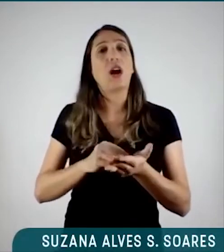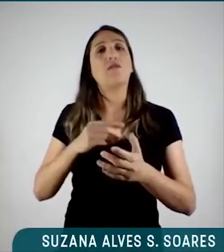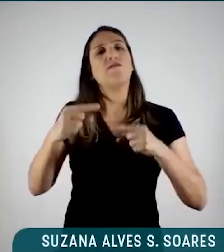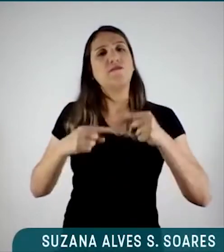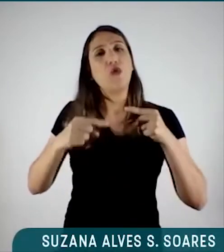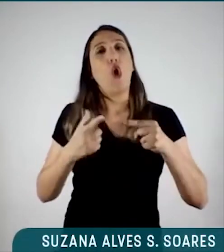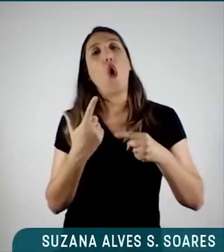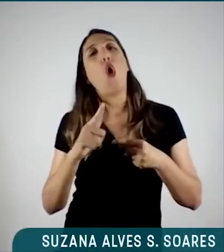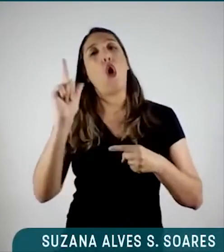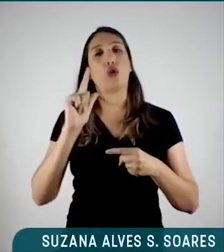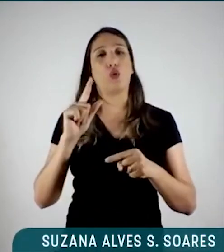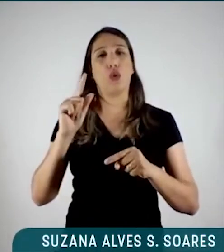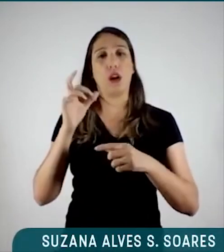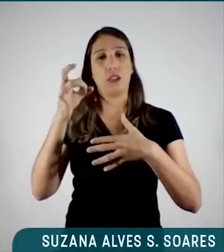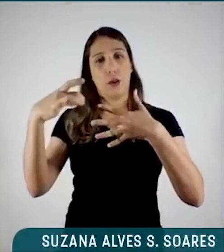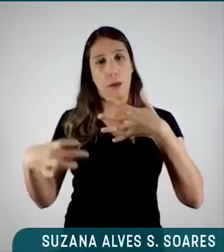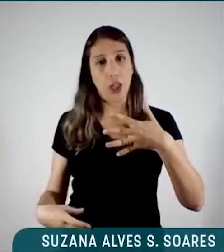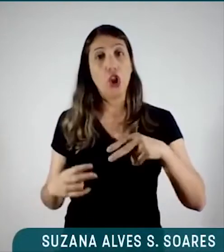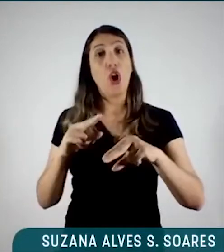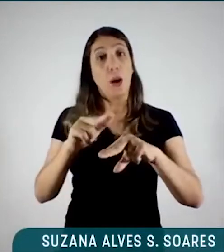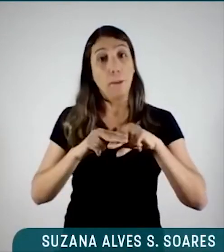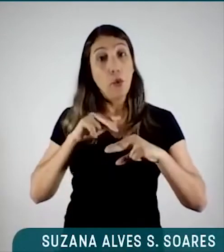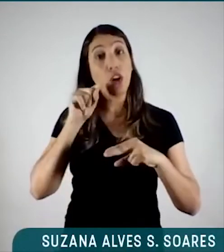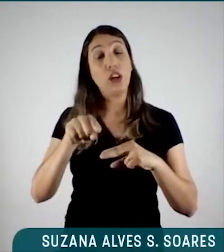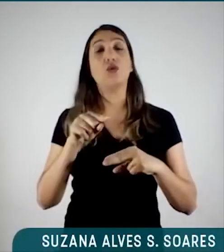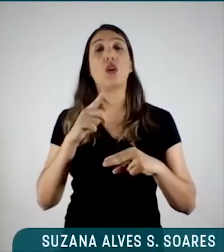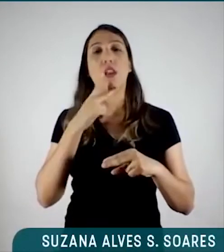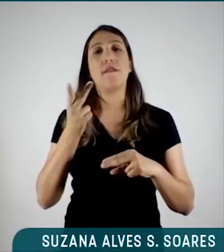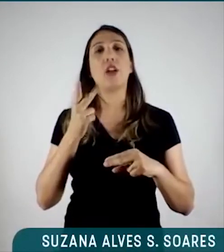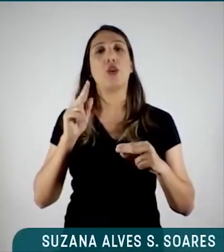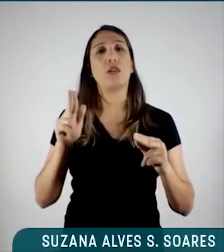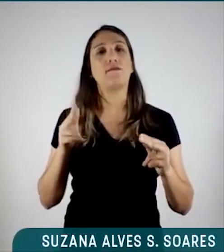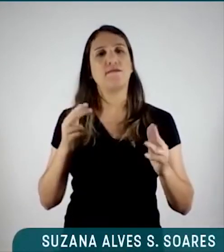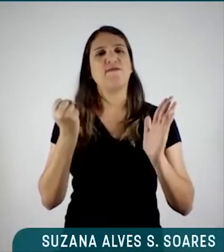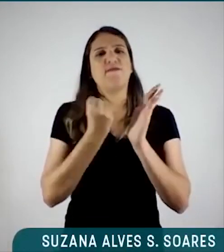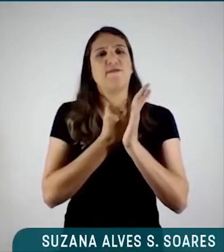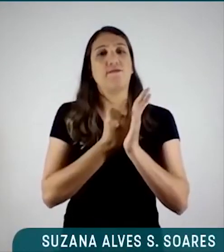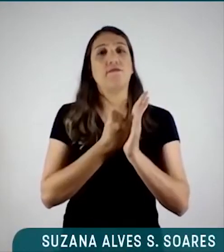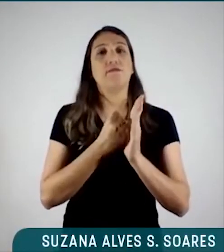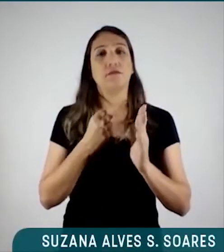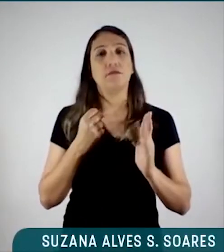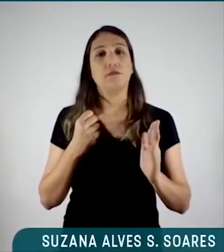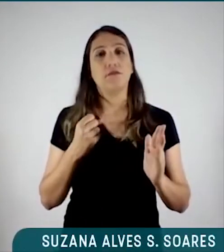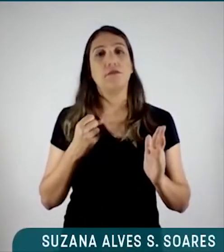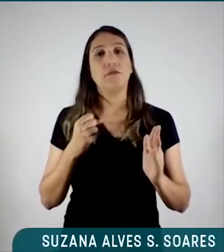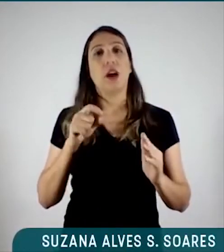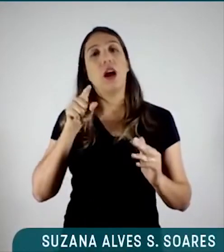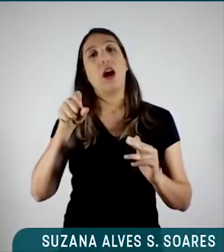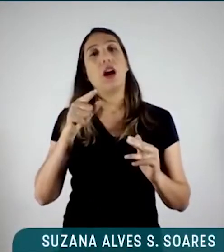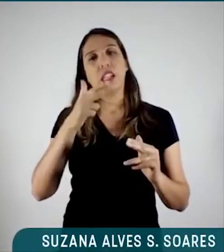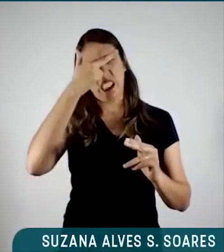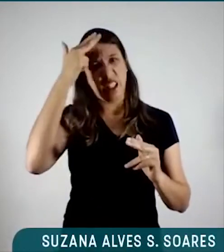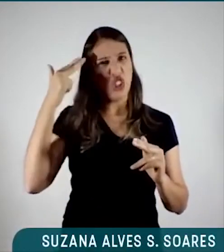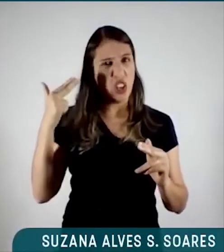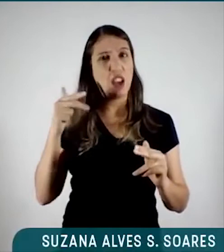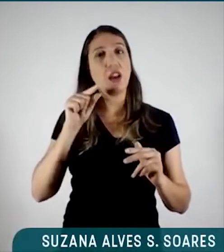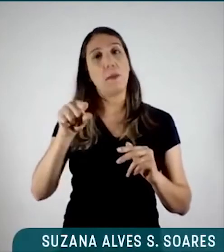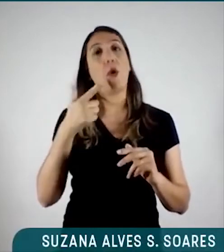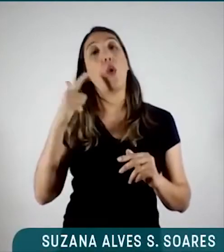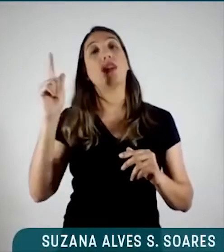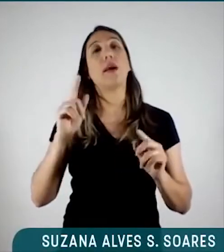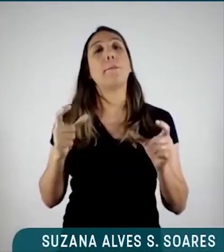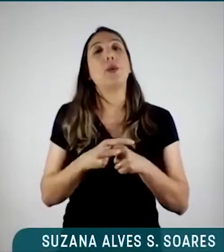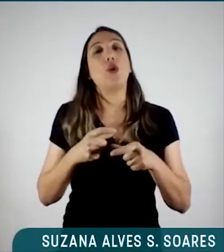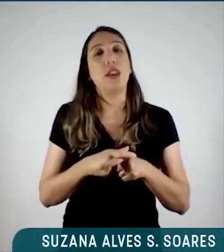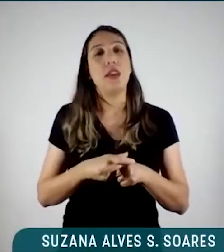ele estigmatiza as minorias e aí parte para isso que é um outro problema que também o aproxima do